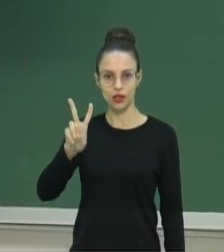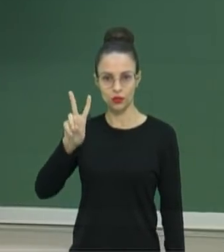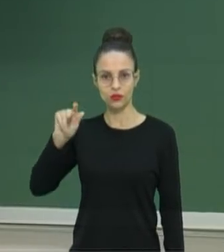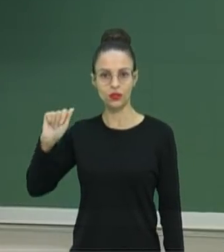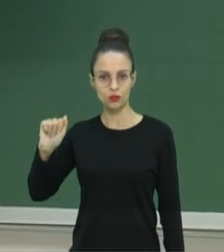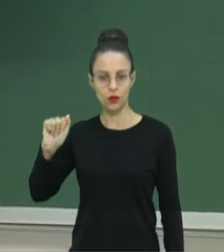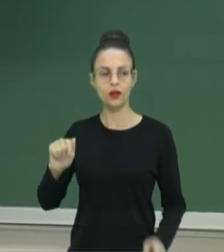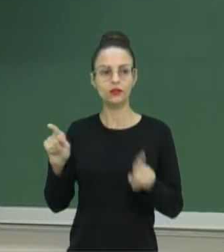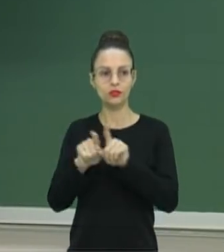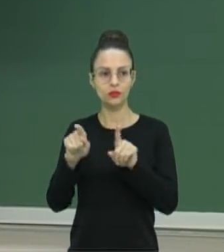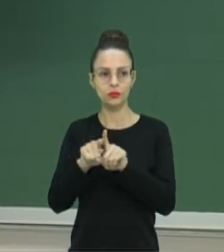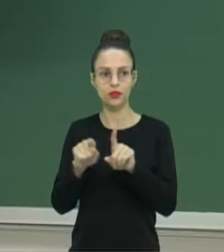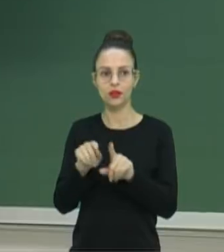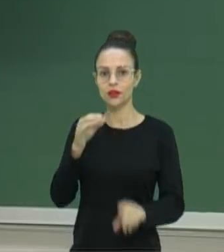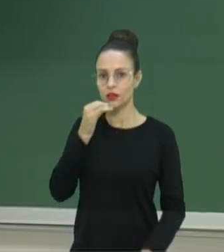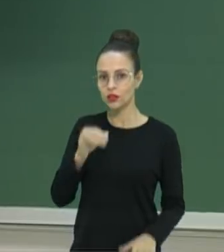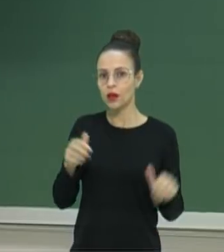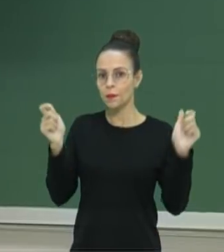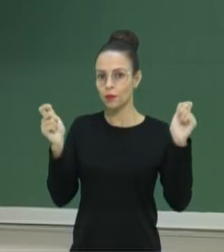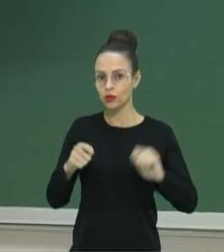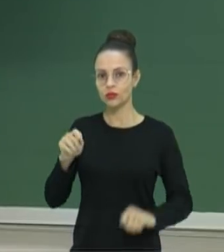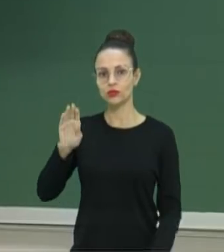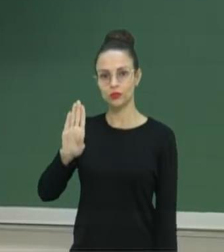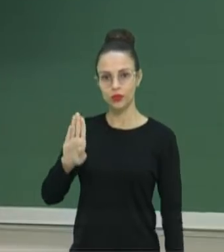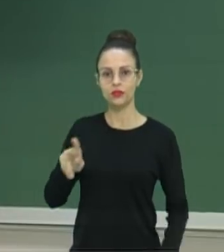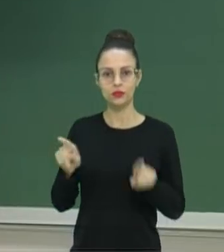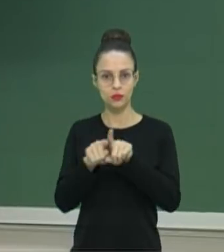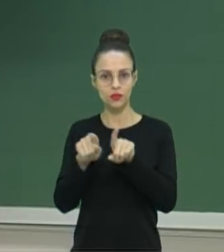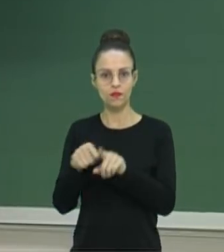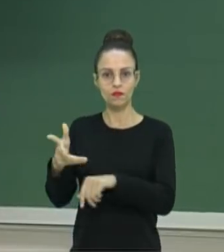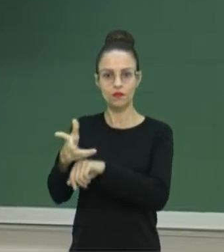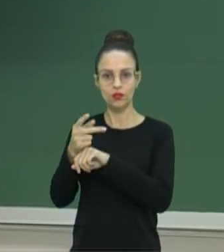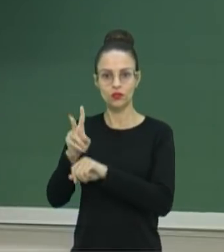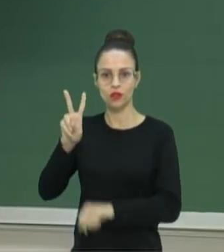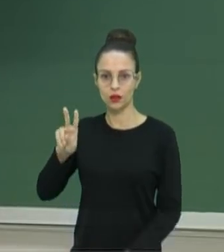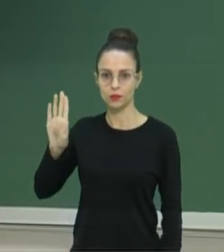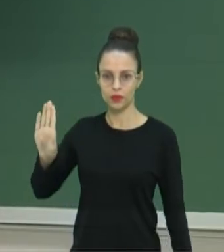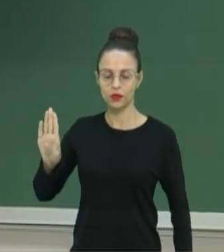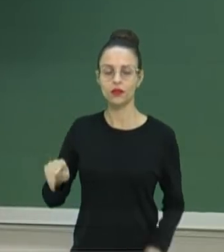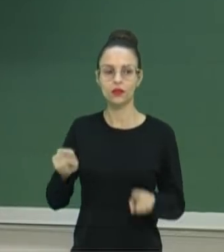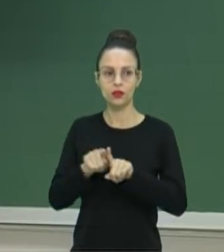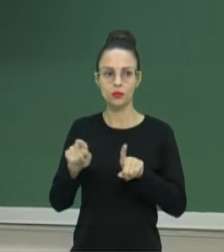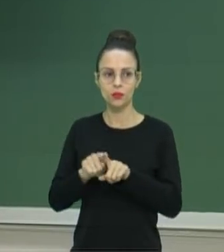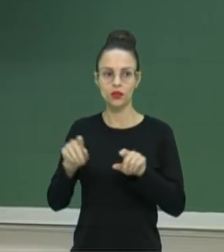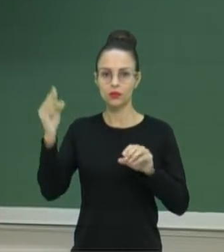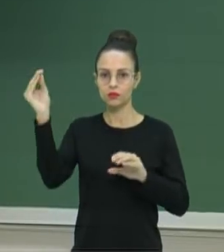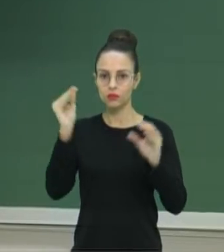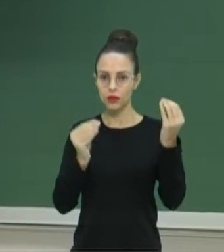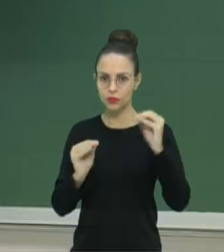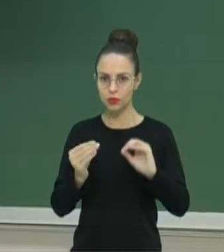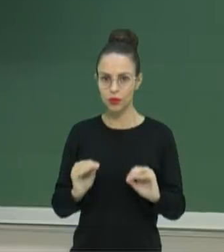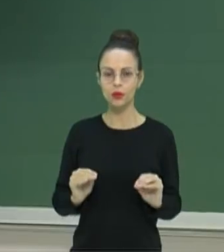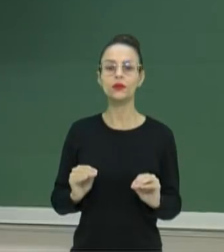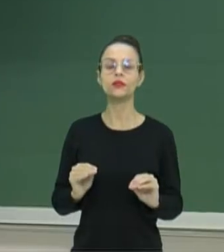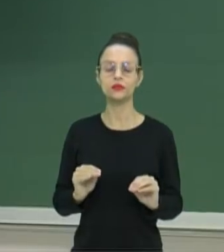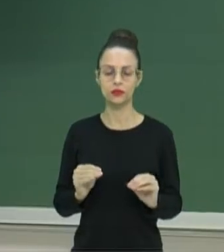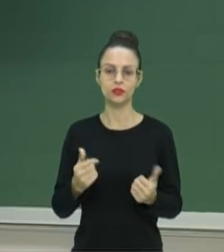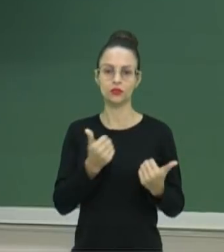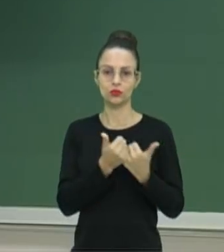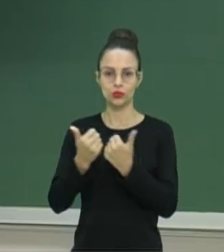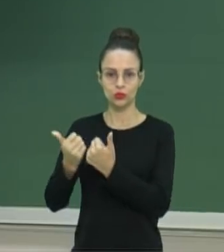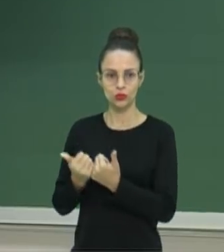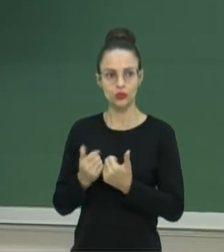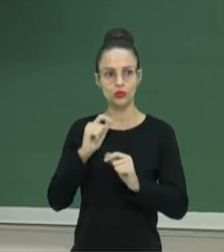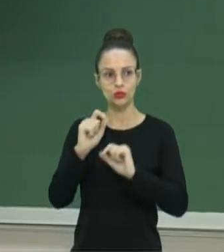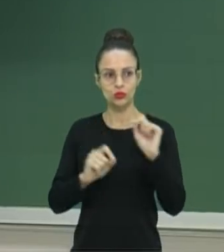ponto A, energia potencial do ponto B com a velocidade do ponto B, certo? Eu faço as variações envolvidas aqui, passo,